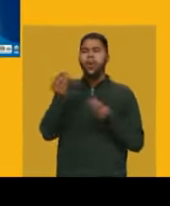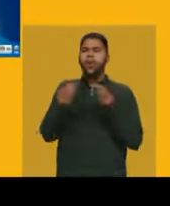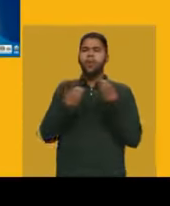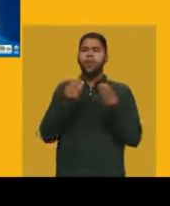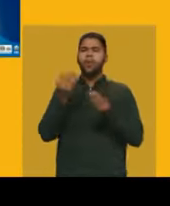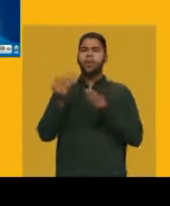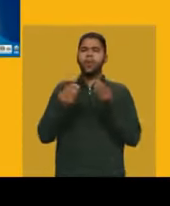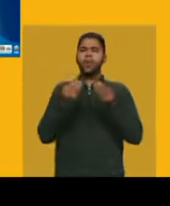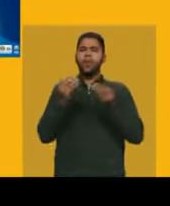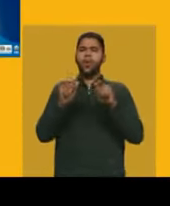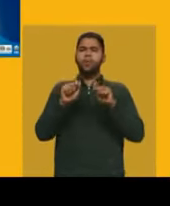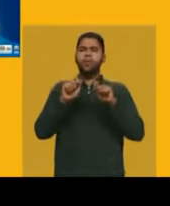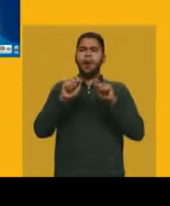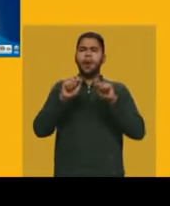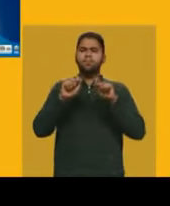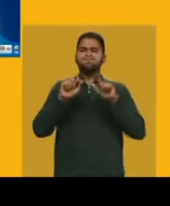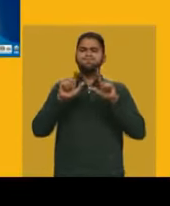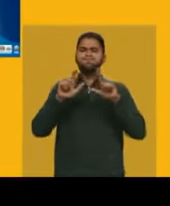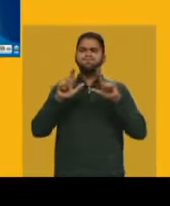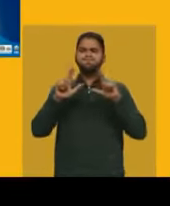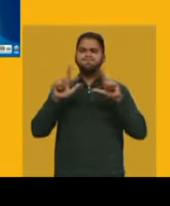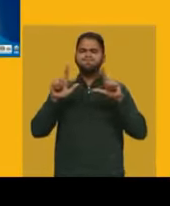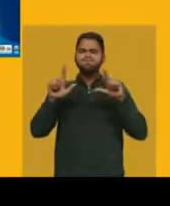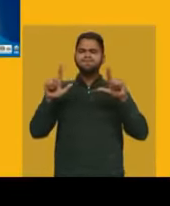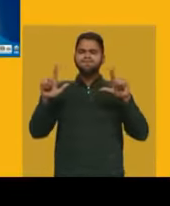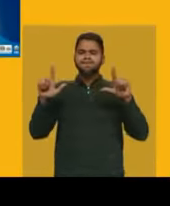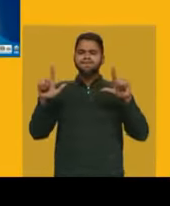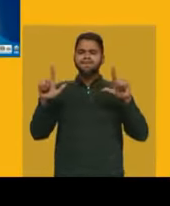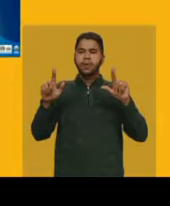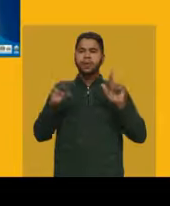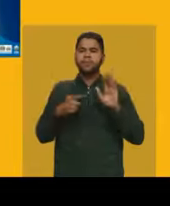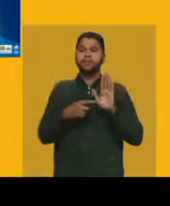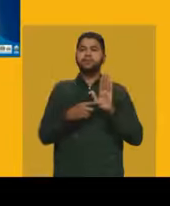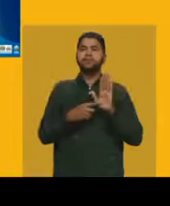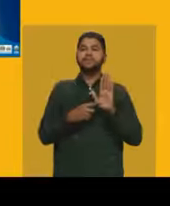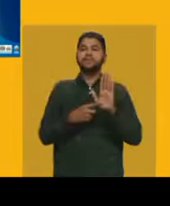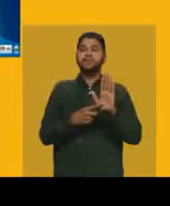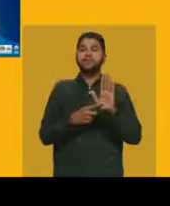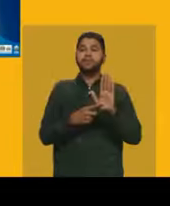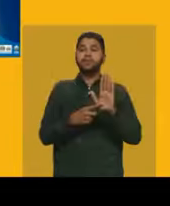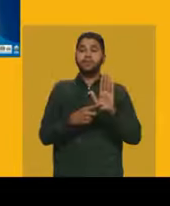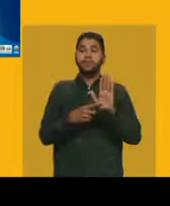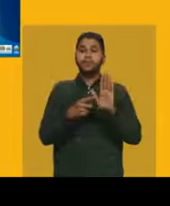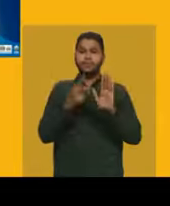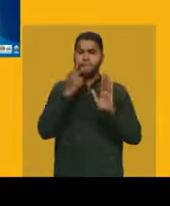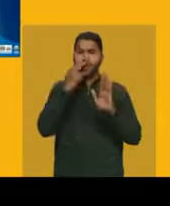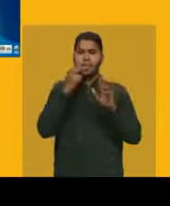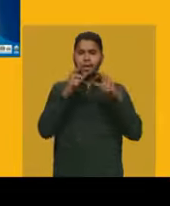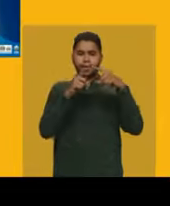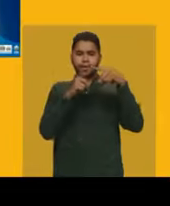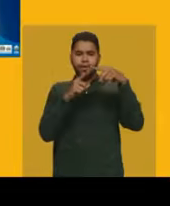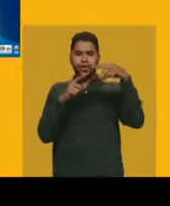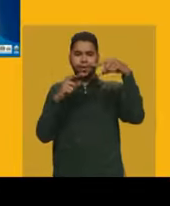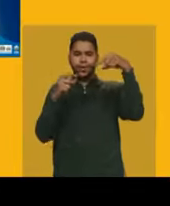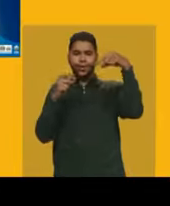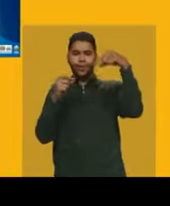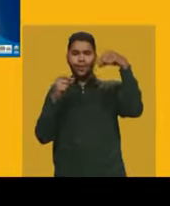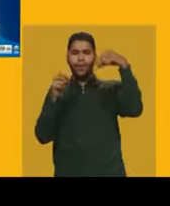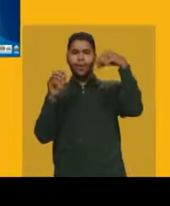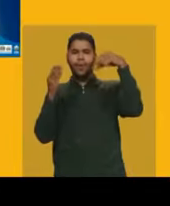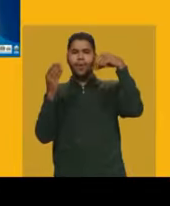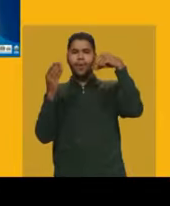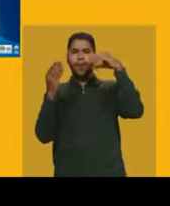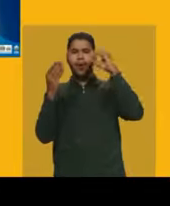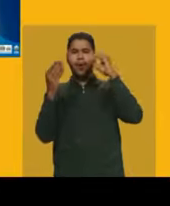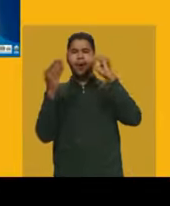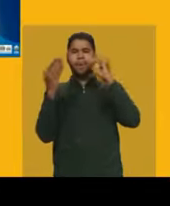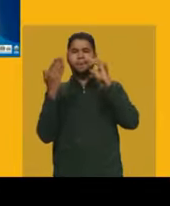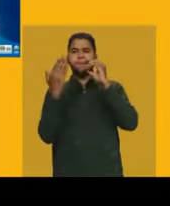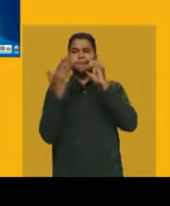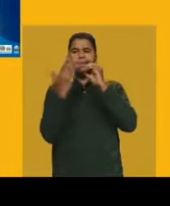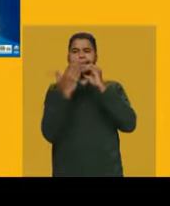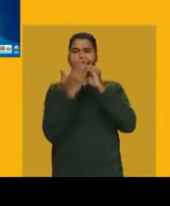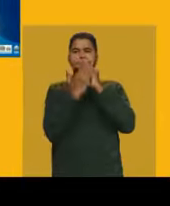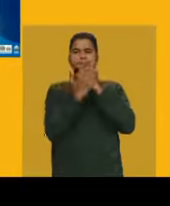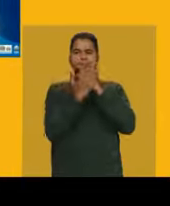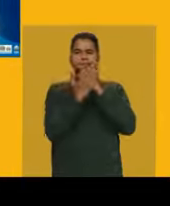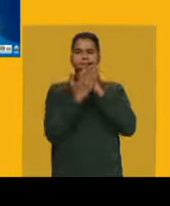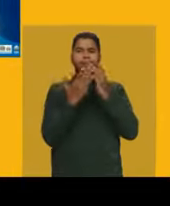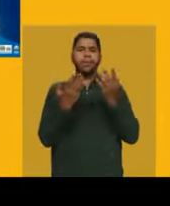estampada e ampliada a representação de um eclipse, né? Por quê? Porque quer chamar